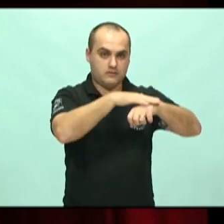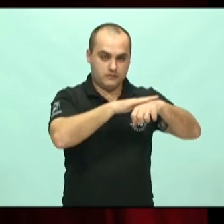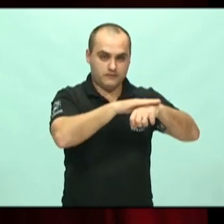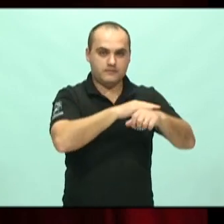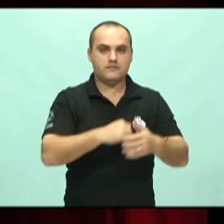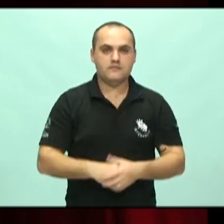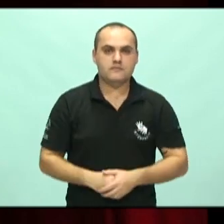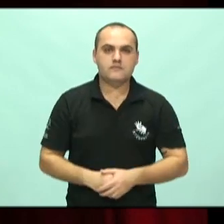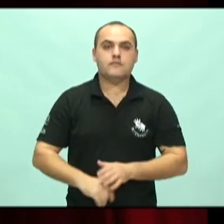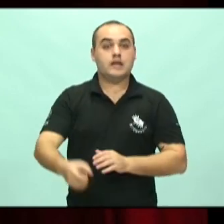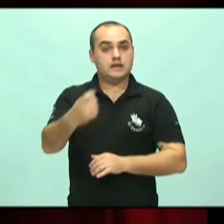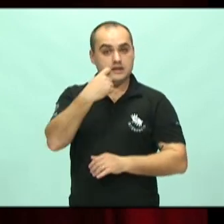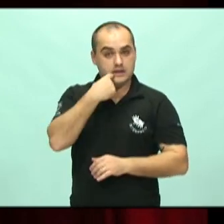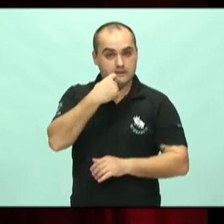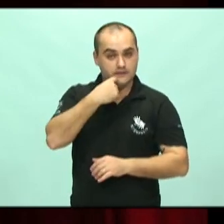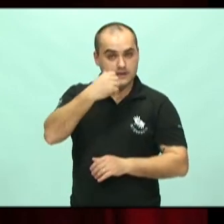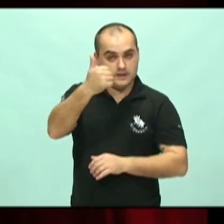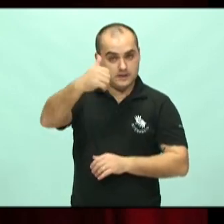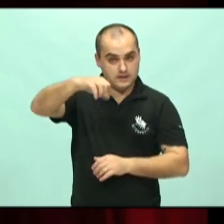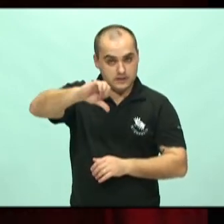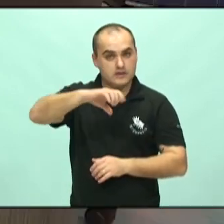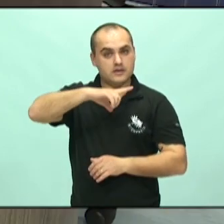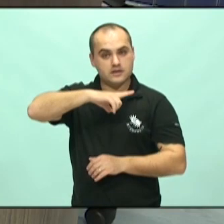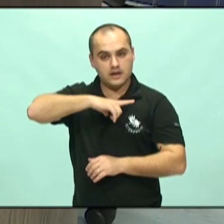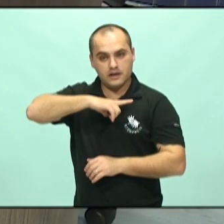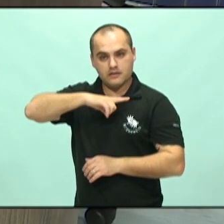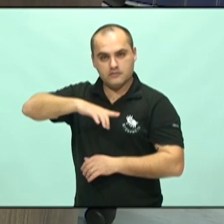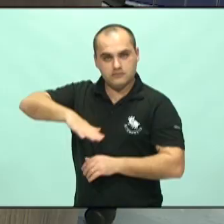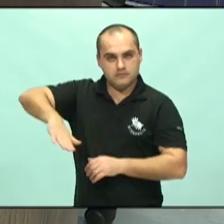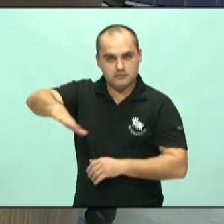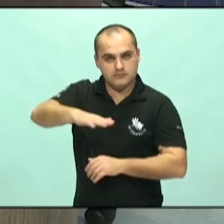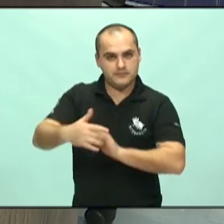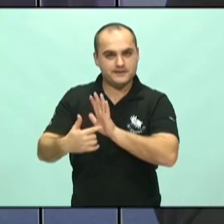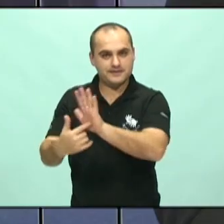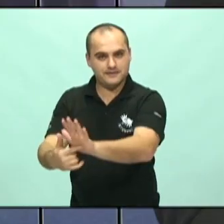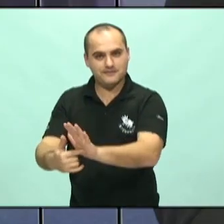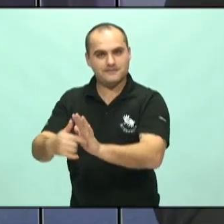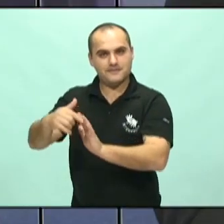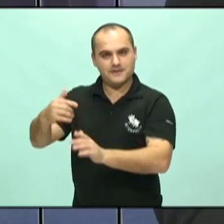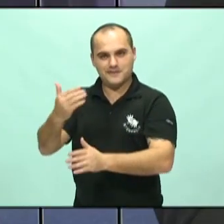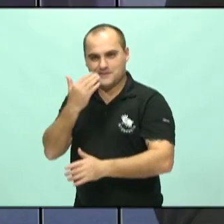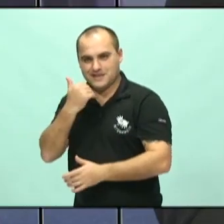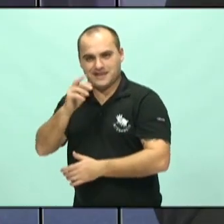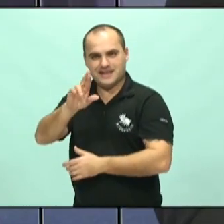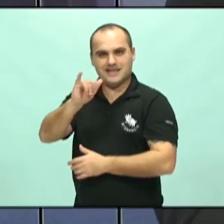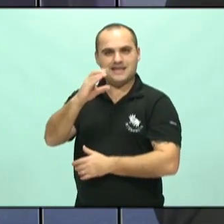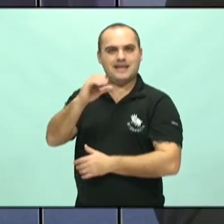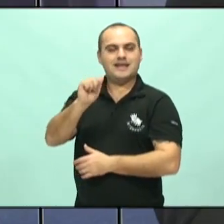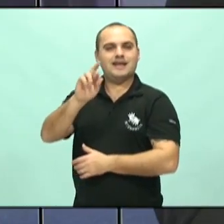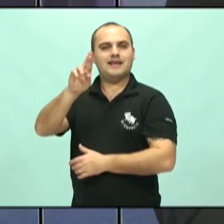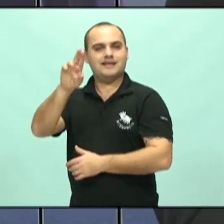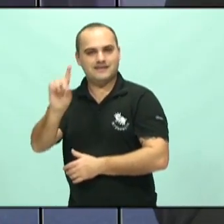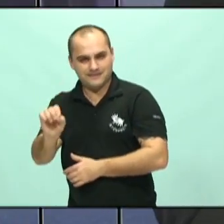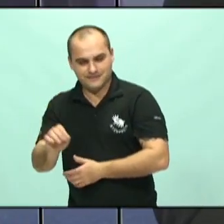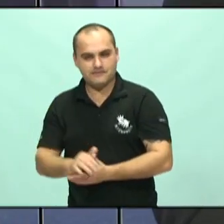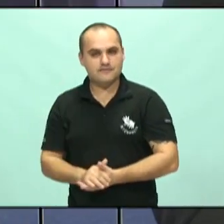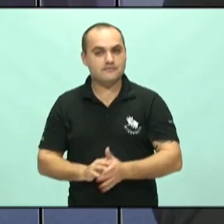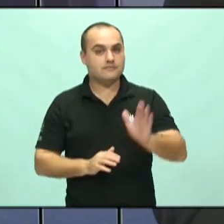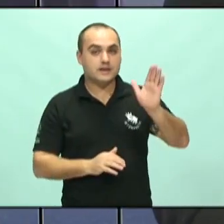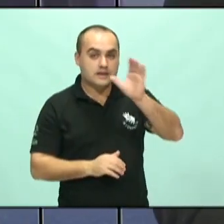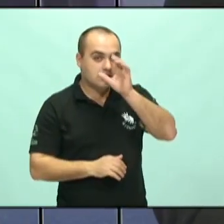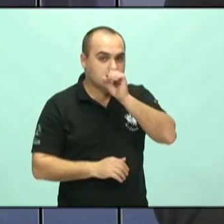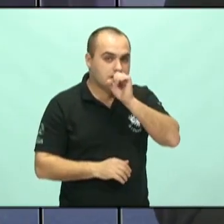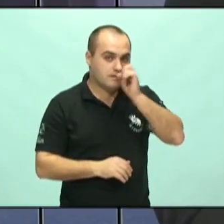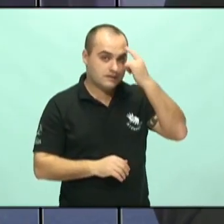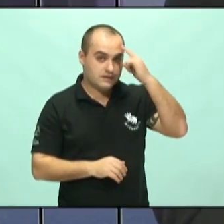Sexta-feira, 19 horas, o espetáculo Banquete de Ricardo. Em seguida tem mais uma roda de conversa e no sábado, dia